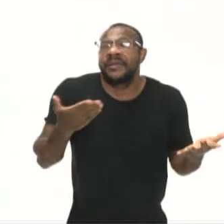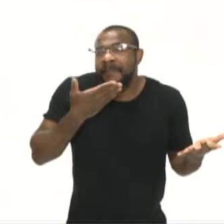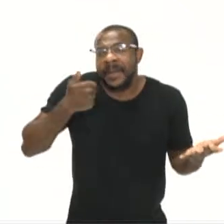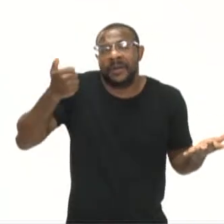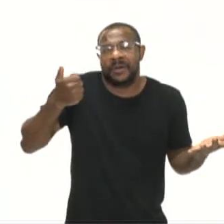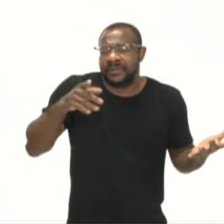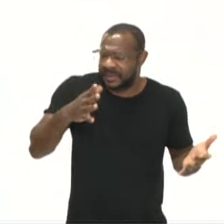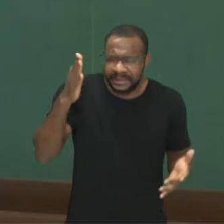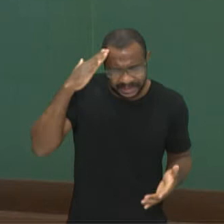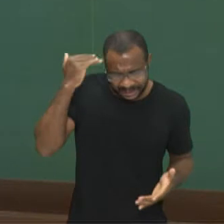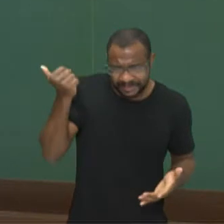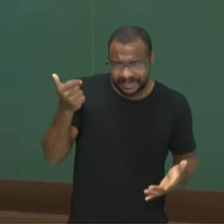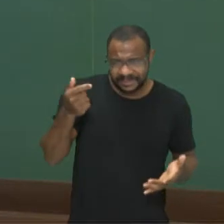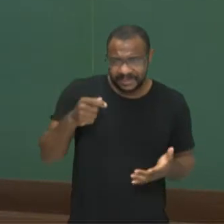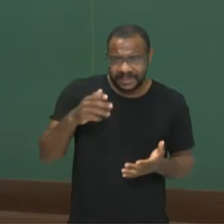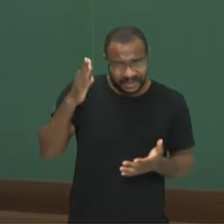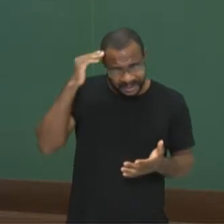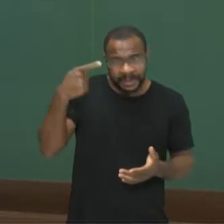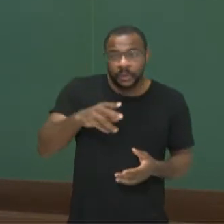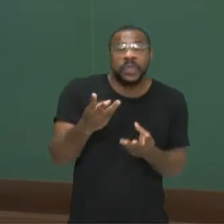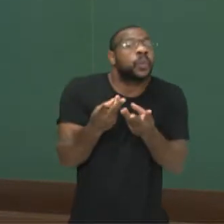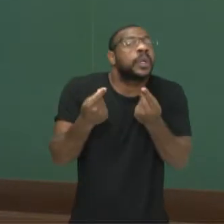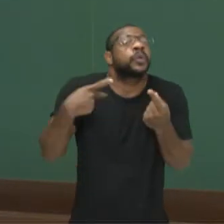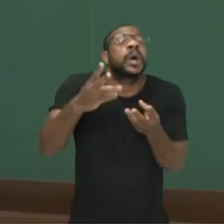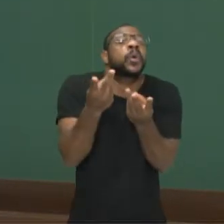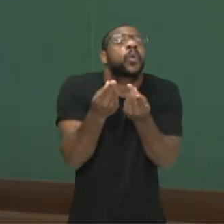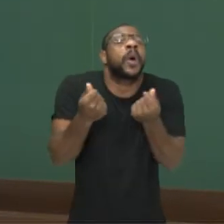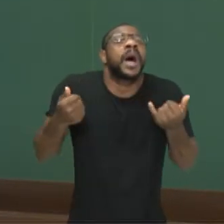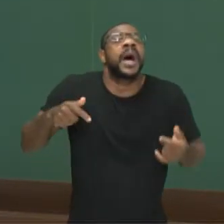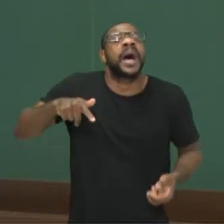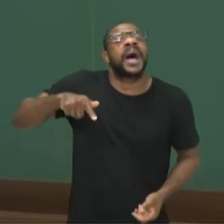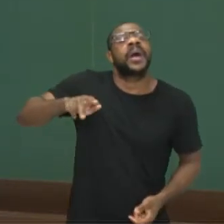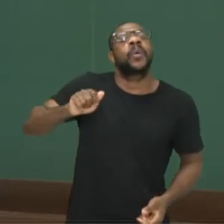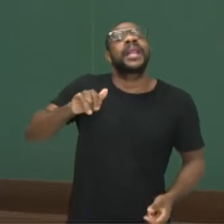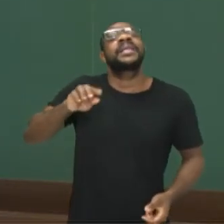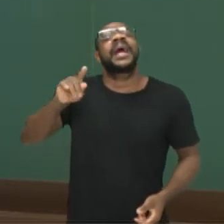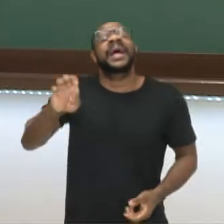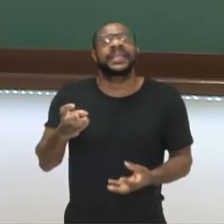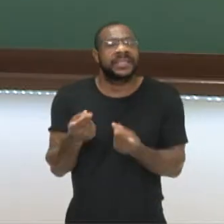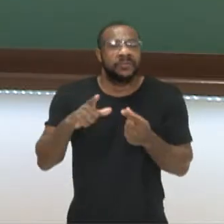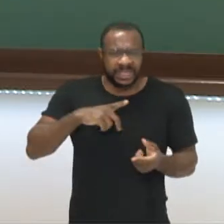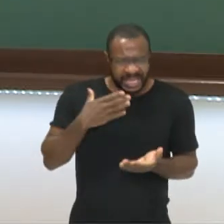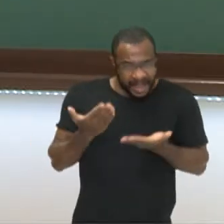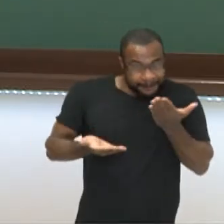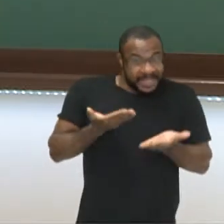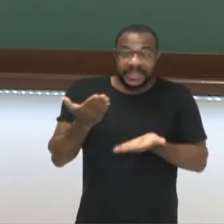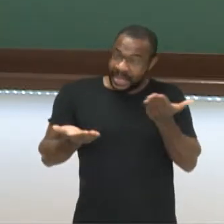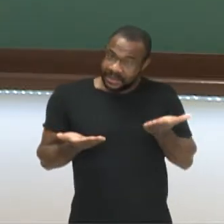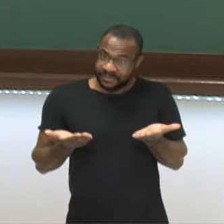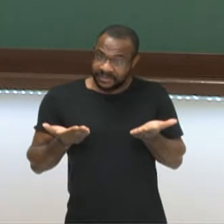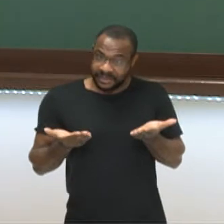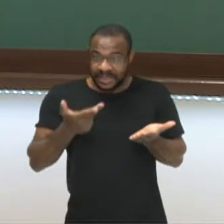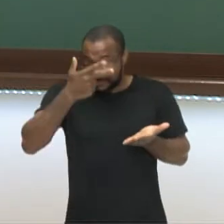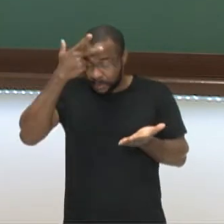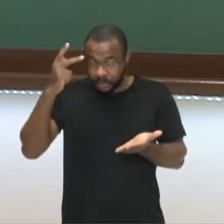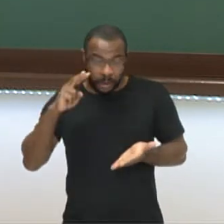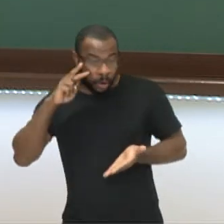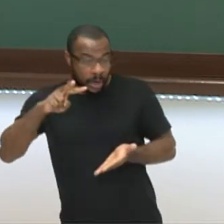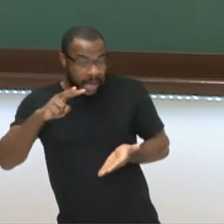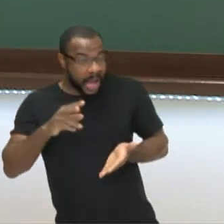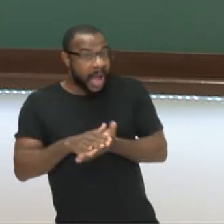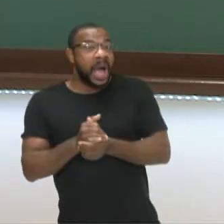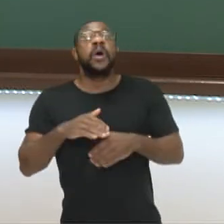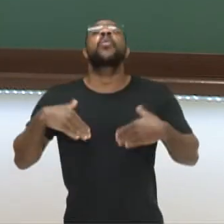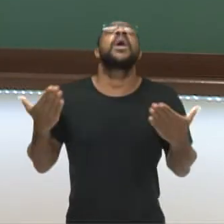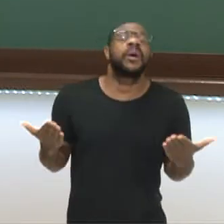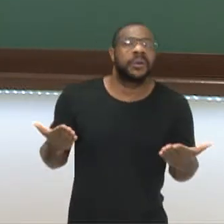Você consegue identificar? Você tem habilidades que chamam a atenção das pessoas? Quais são elas? Responda